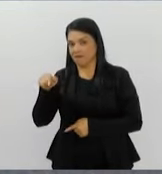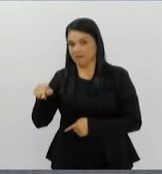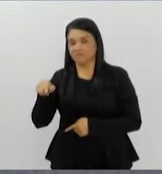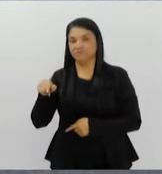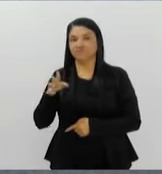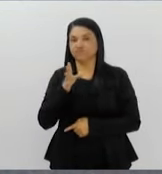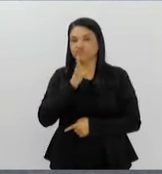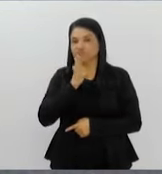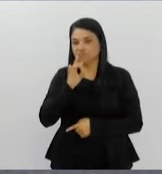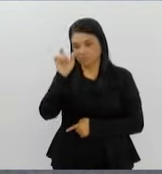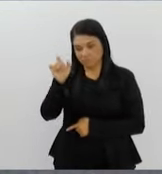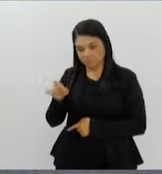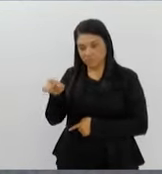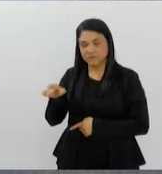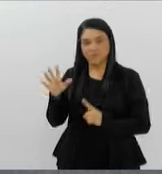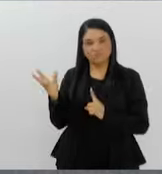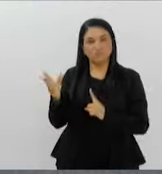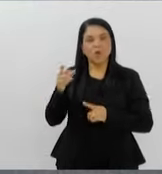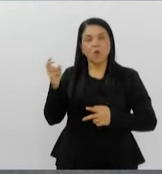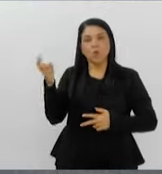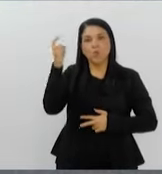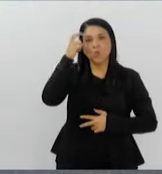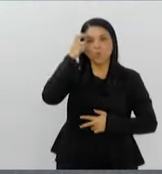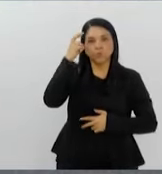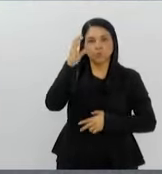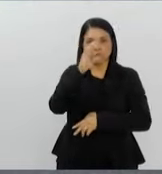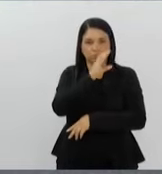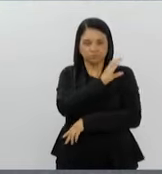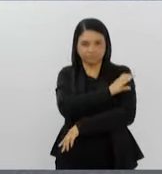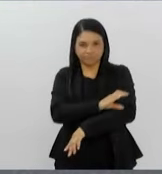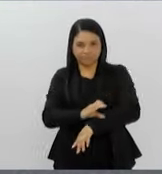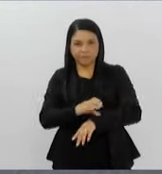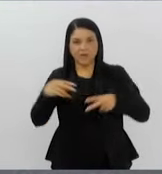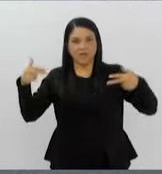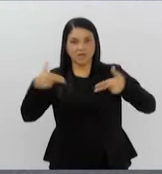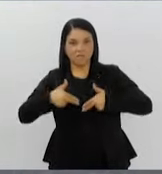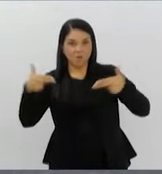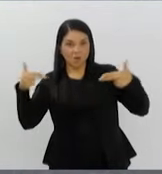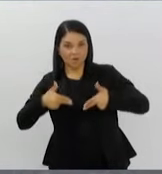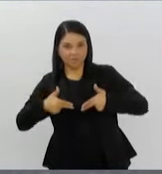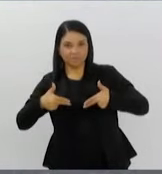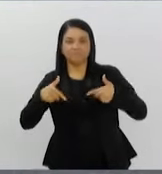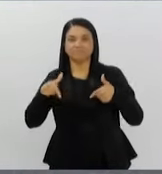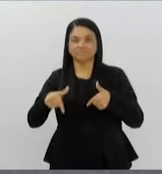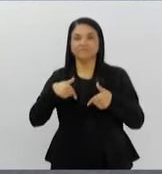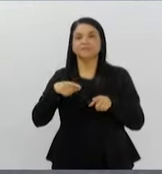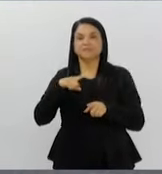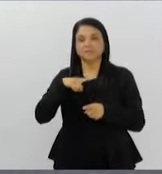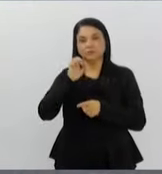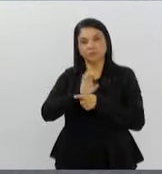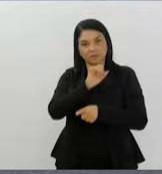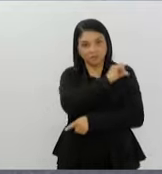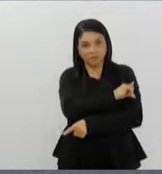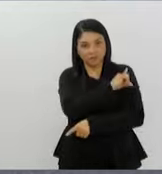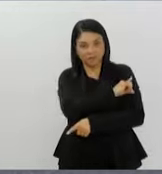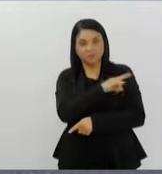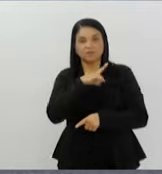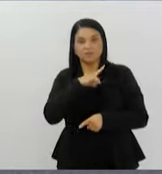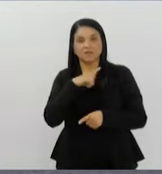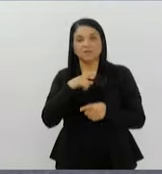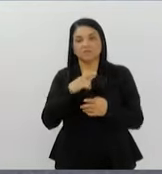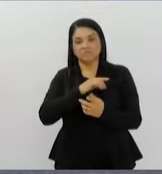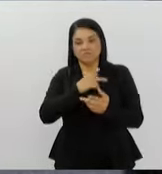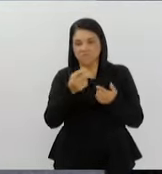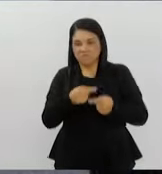maiores expoentes da cultura hip-hop aqui no nosso estado, tendo álbuns, inclusive, né, produções artísticas que